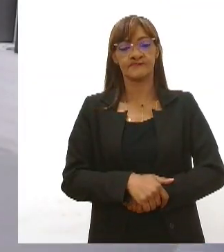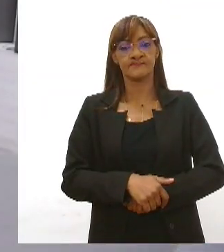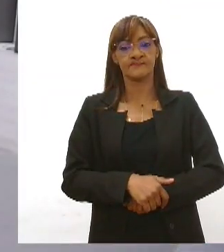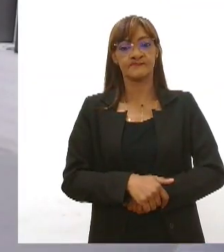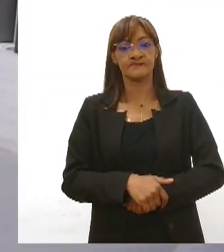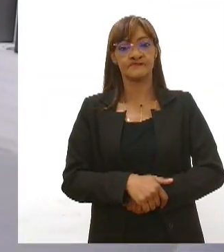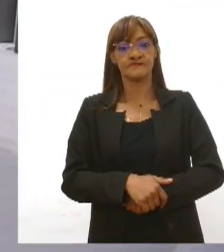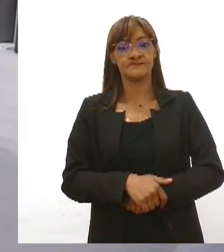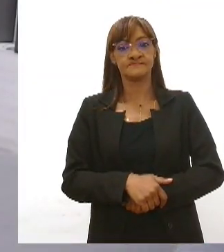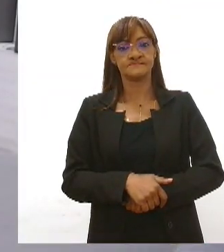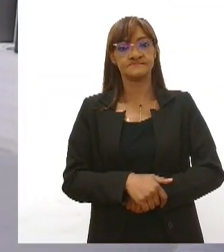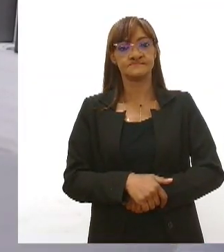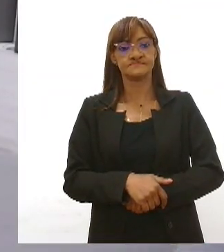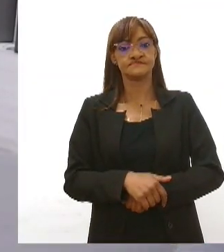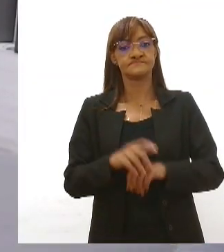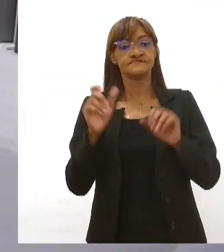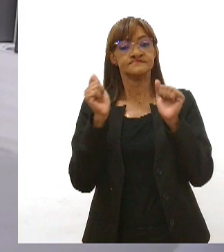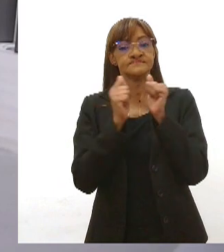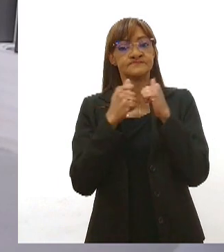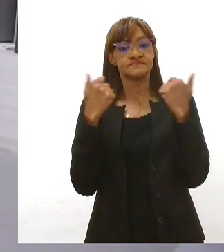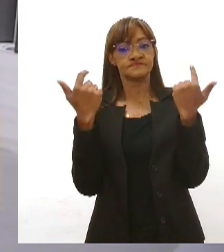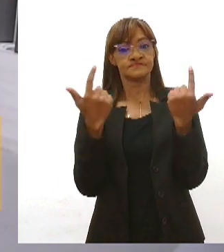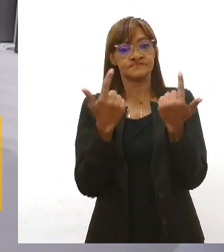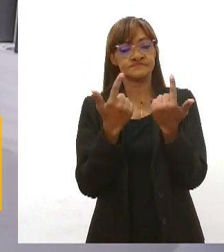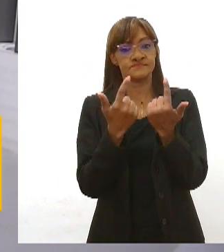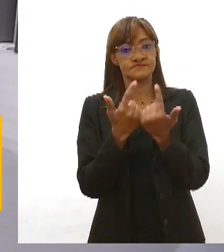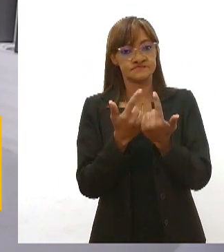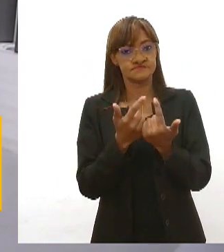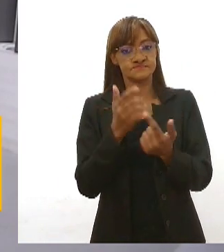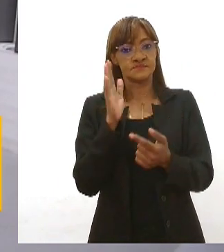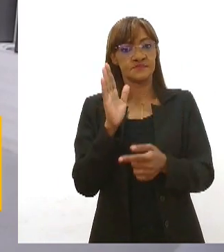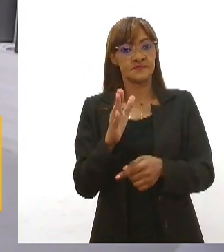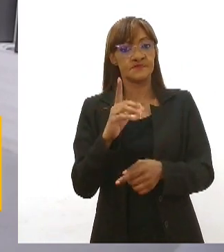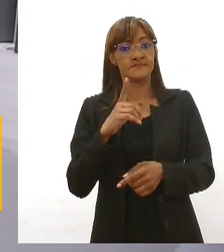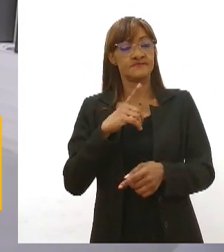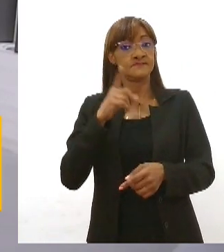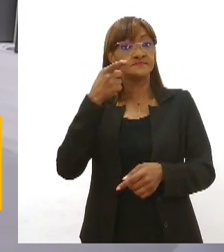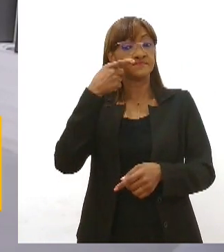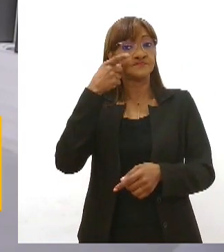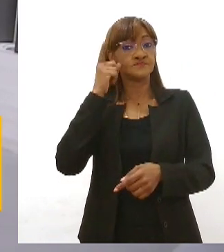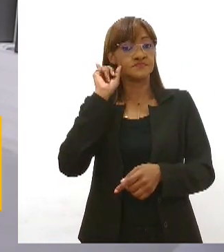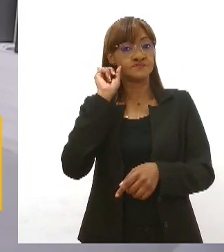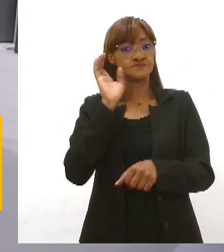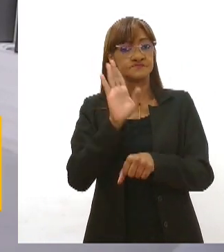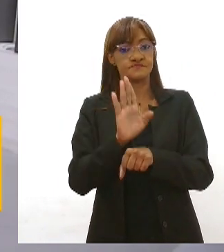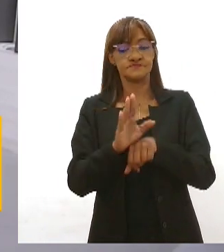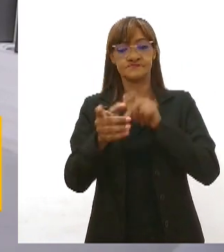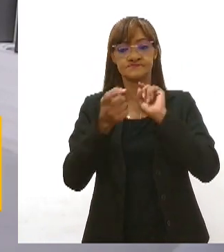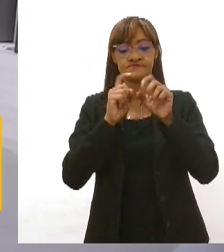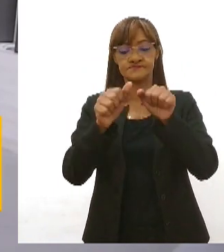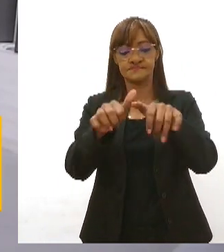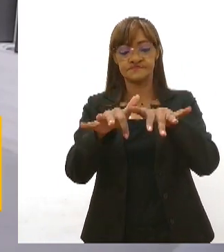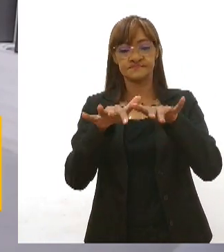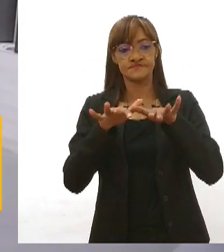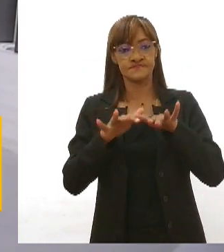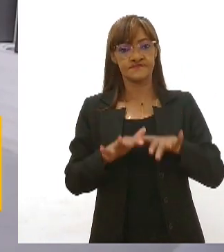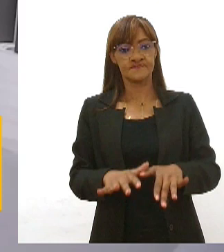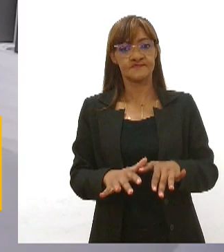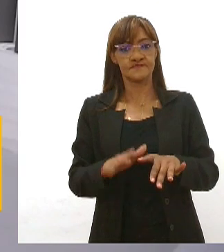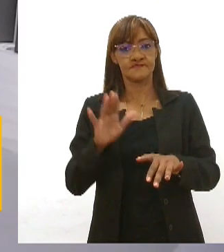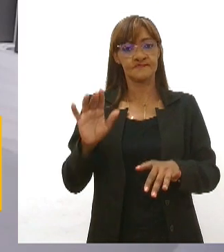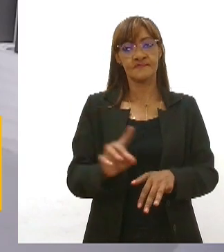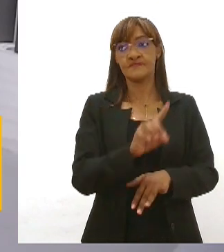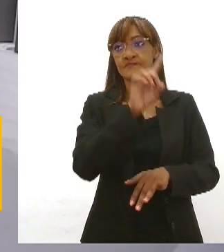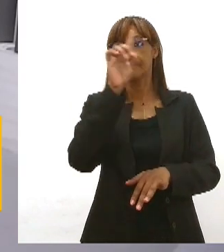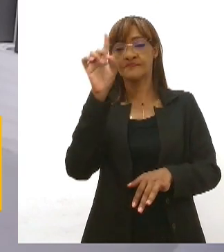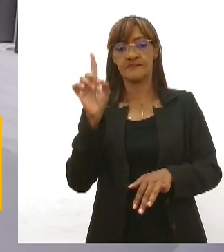A Assembleia Legislativa de Sergipe realizou na tarde de ontem uma audiência pública em celebração ao Dia